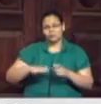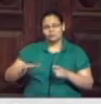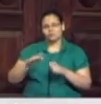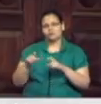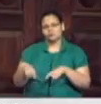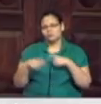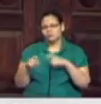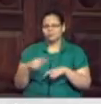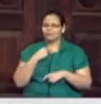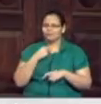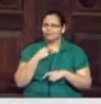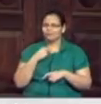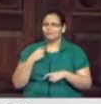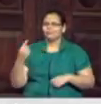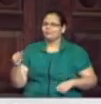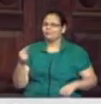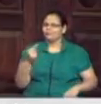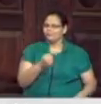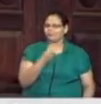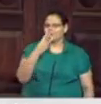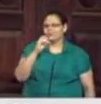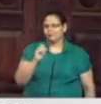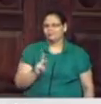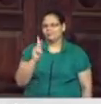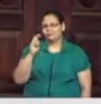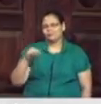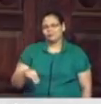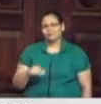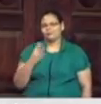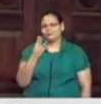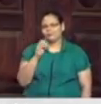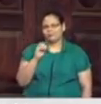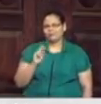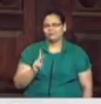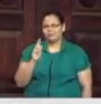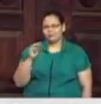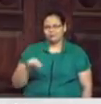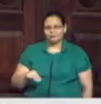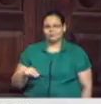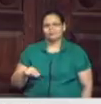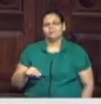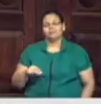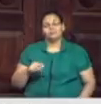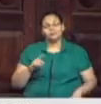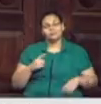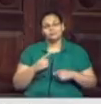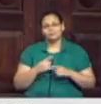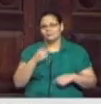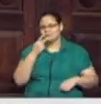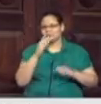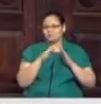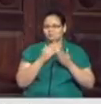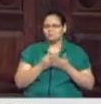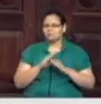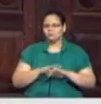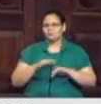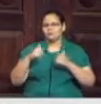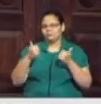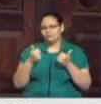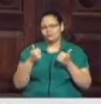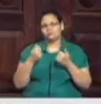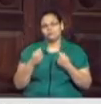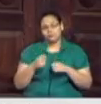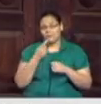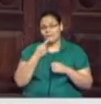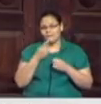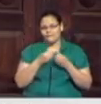se deslocar 30, 40 quilômetros para estudar, ainda que seja numa escola dita melhor ou mais estruturada, porque a educação rural tem que dialogar muito de